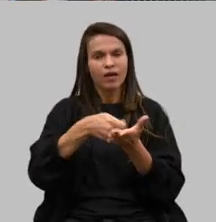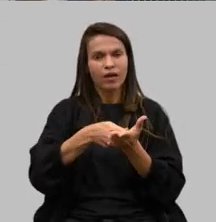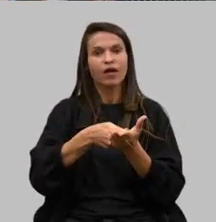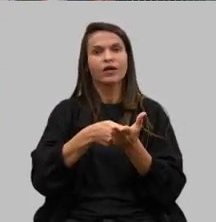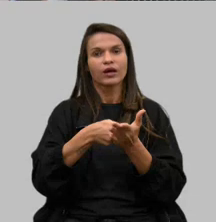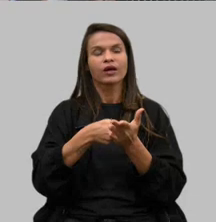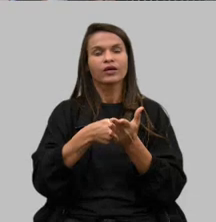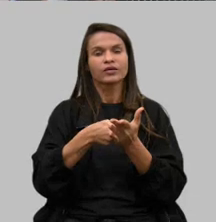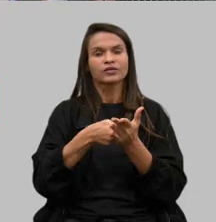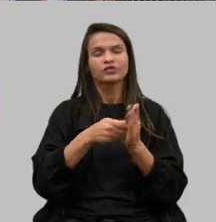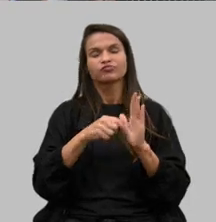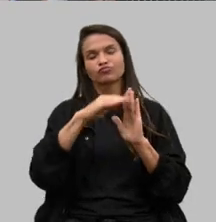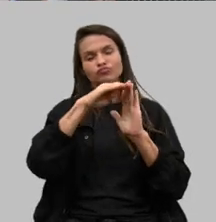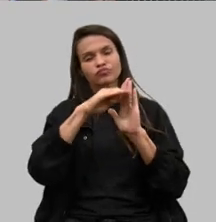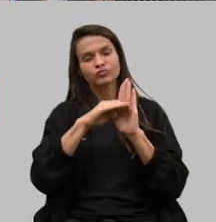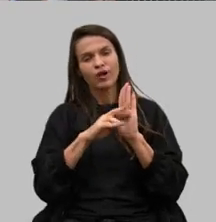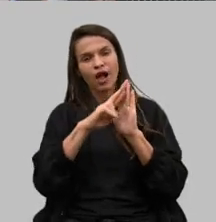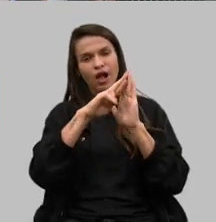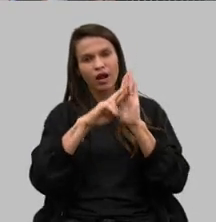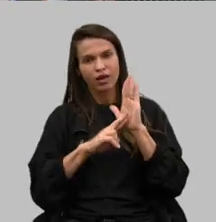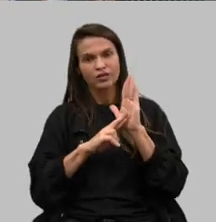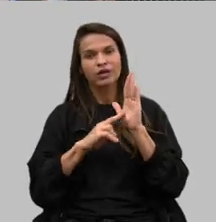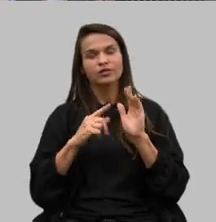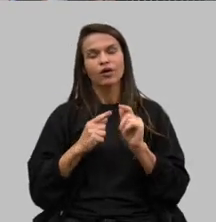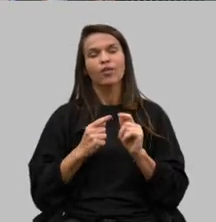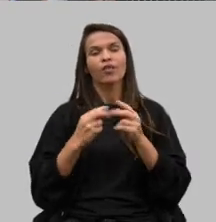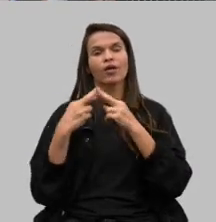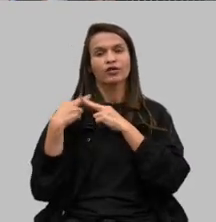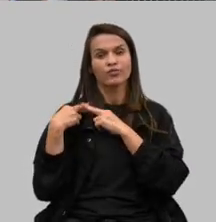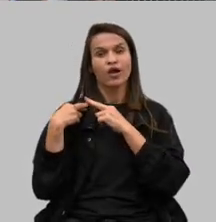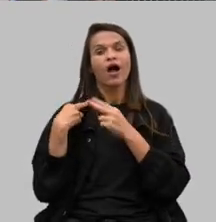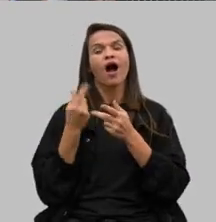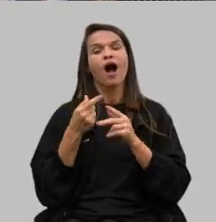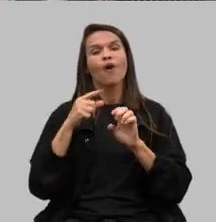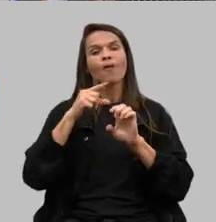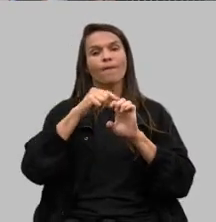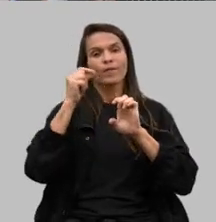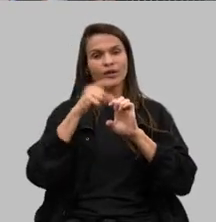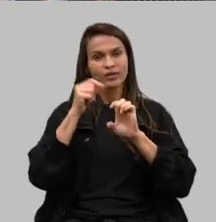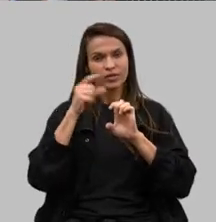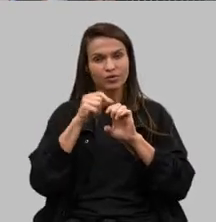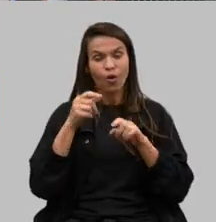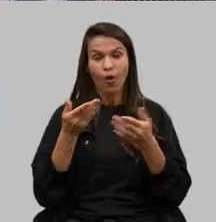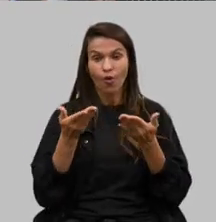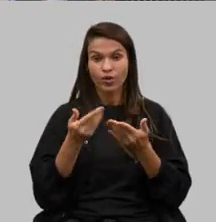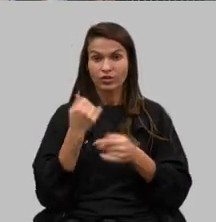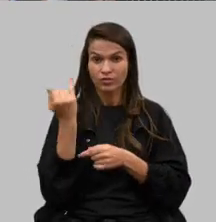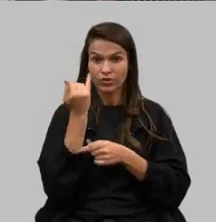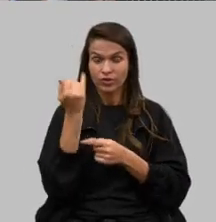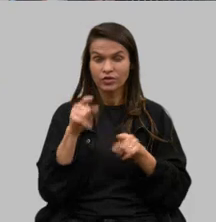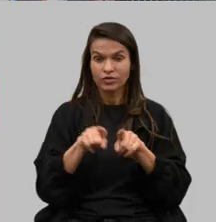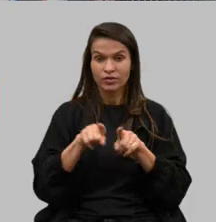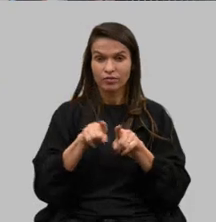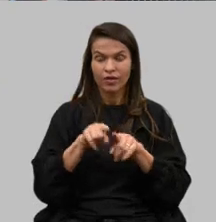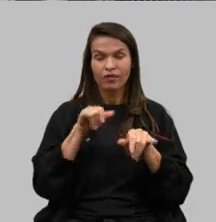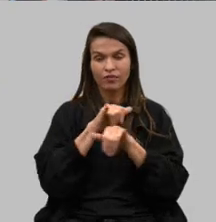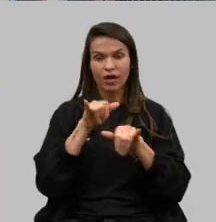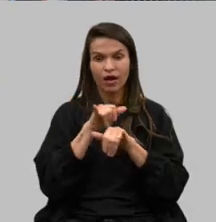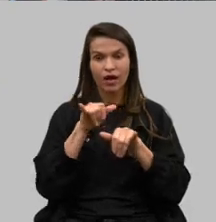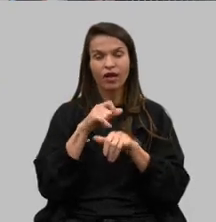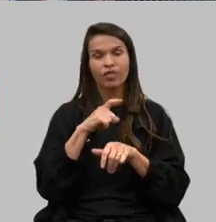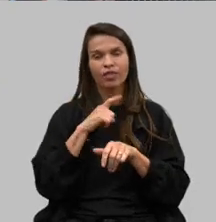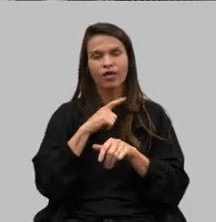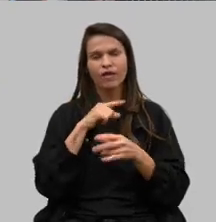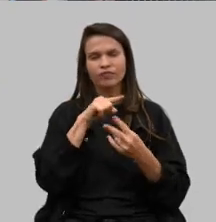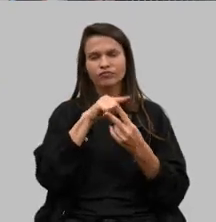é trazendo aí uma responsabilidade ao empreendedor E hoje é muito importante também destacar isso a gente tem uma dupla